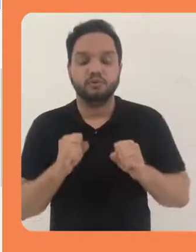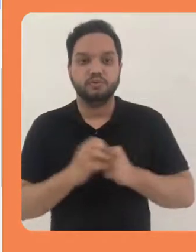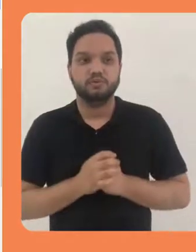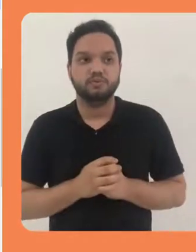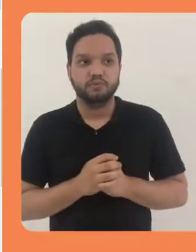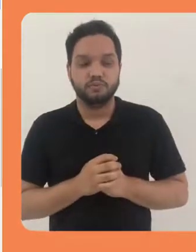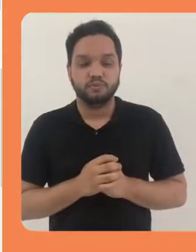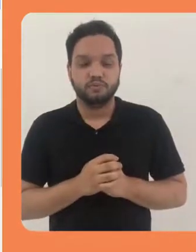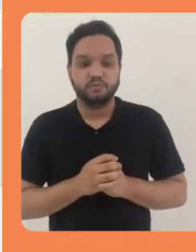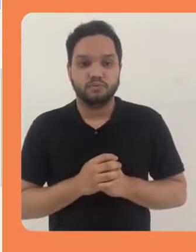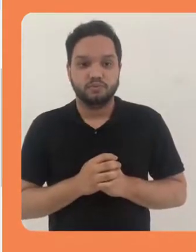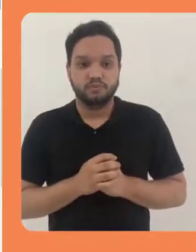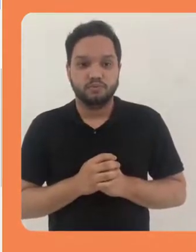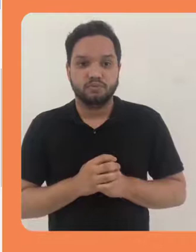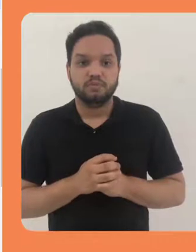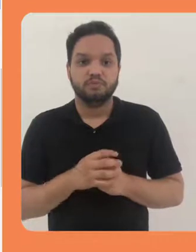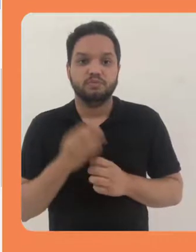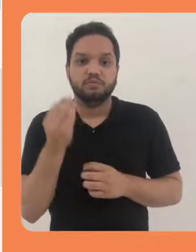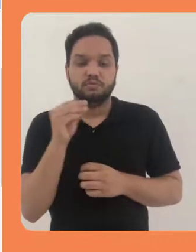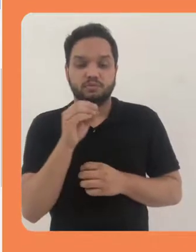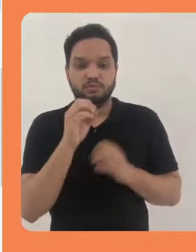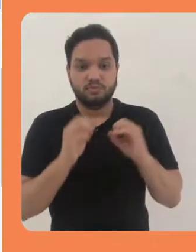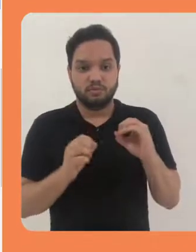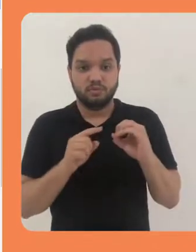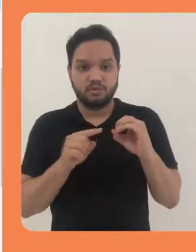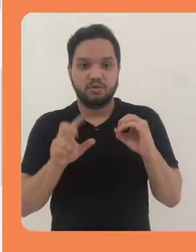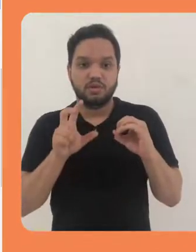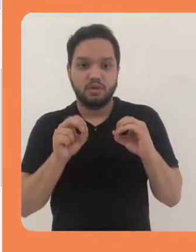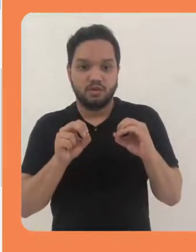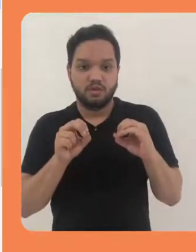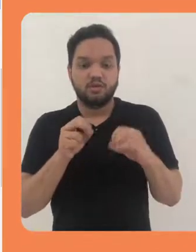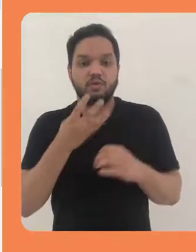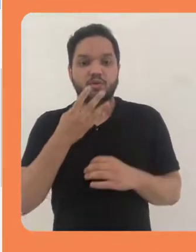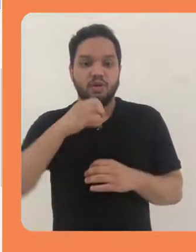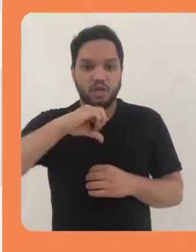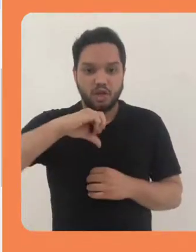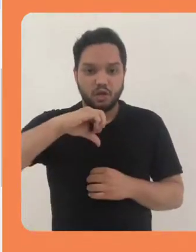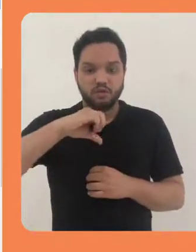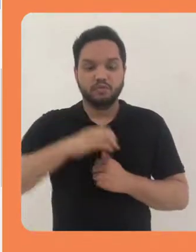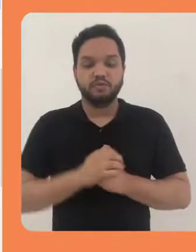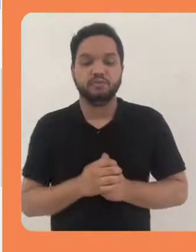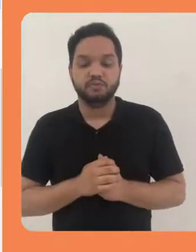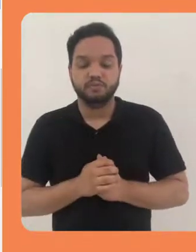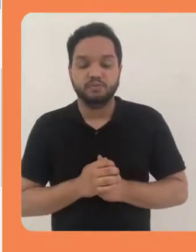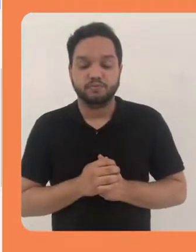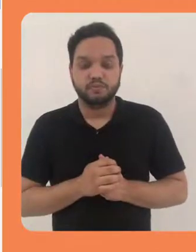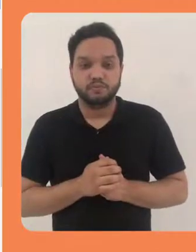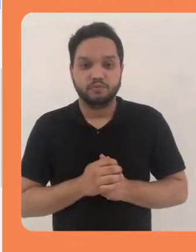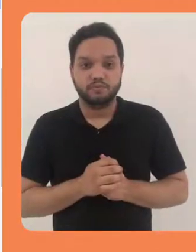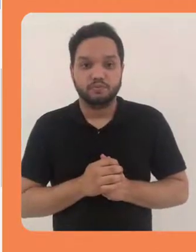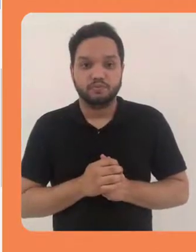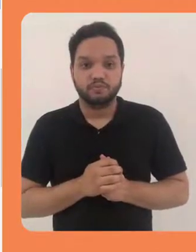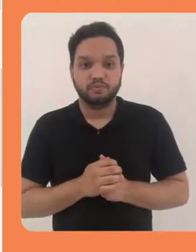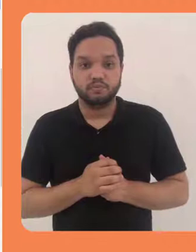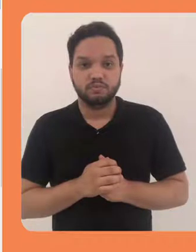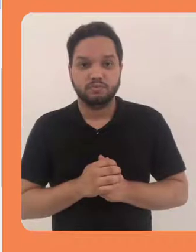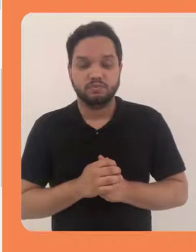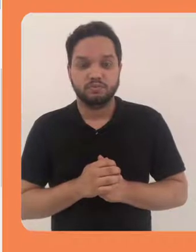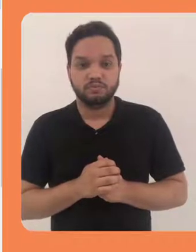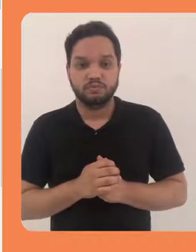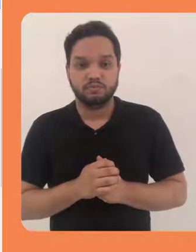dele E dar o feedback então aqui se você adicionar 0 a